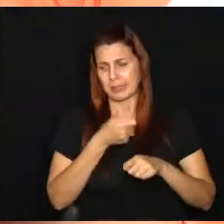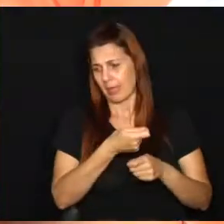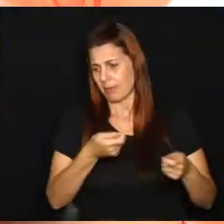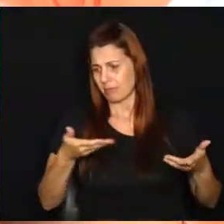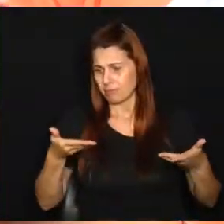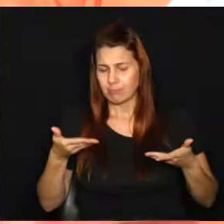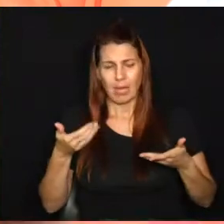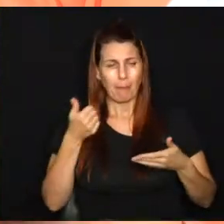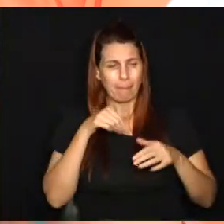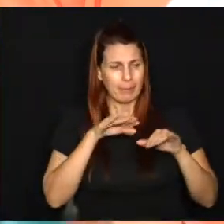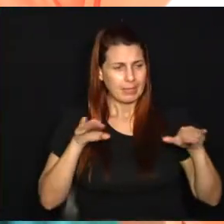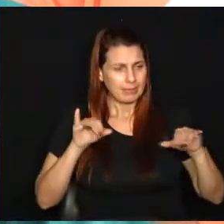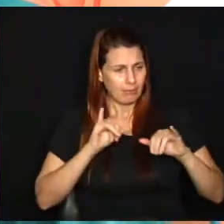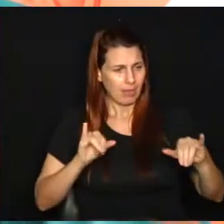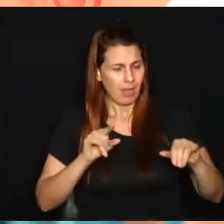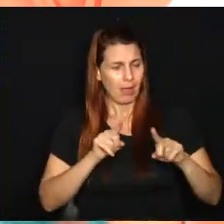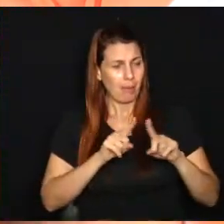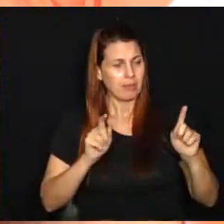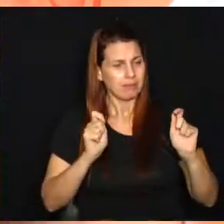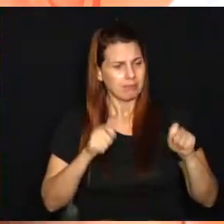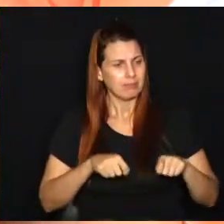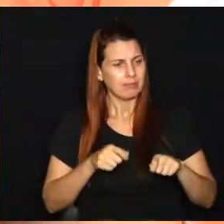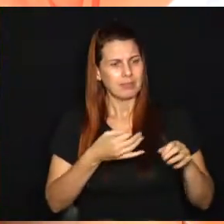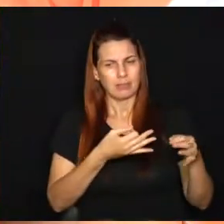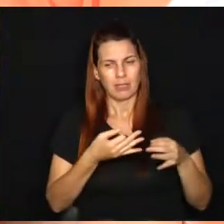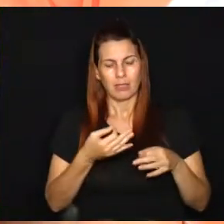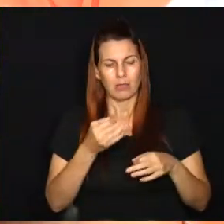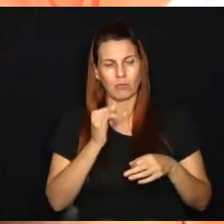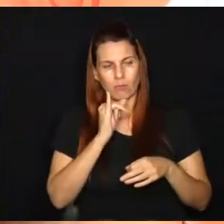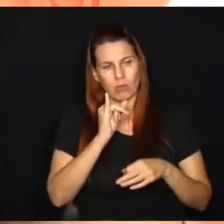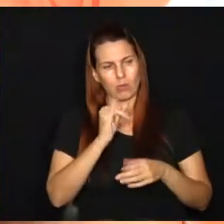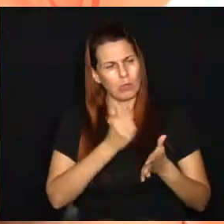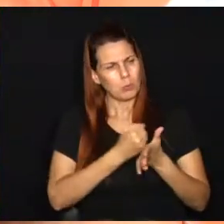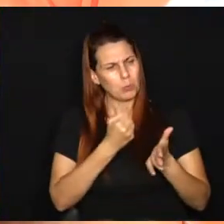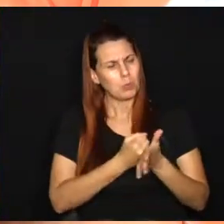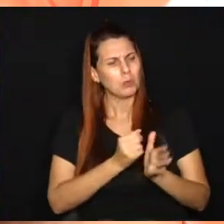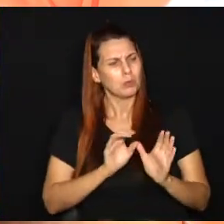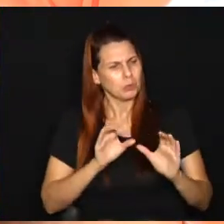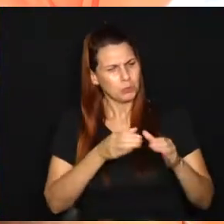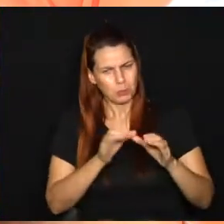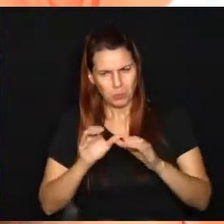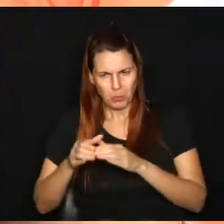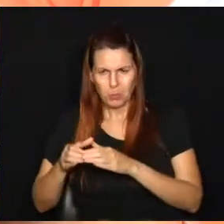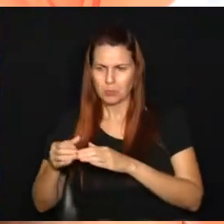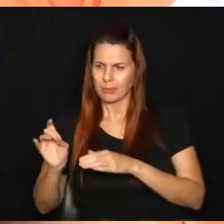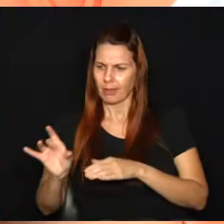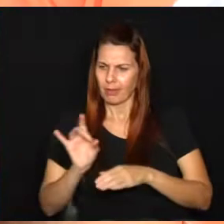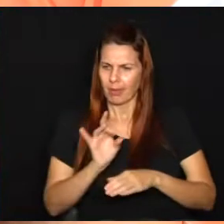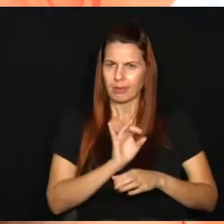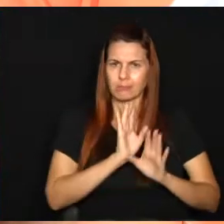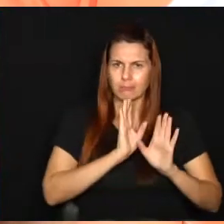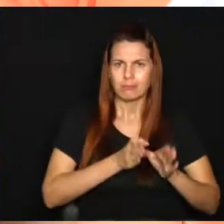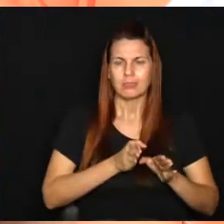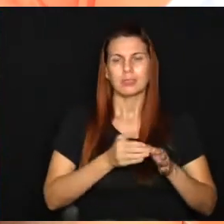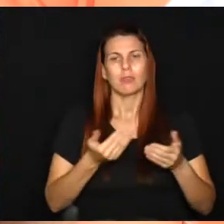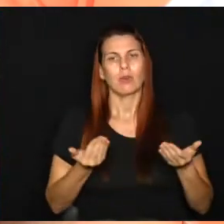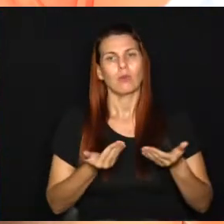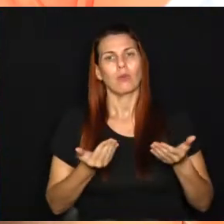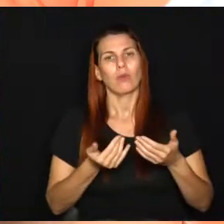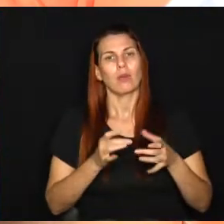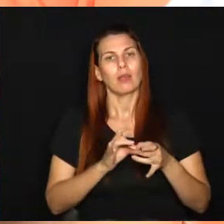aqui passou o seu recado, falou das nossas lutas, dos coletivos. E aí a gente vai abrir,